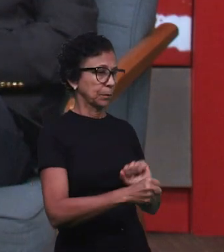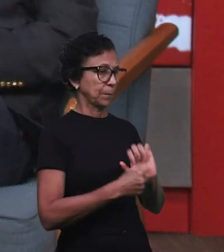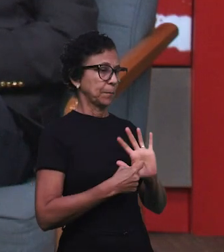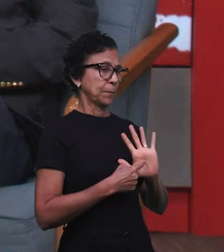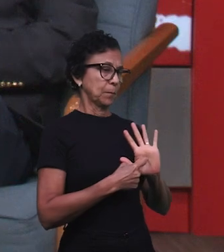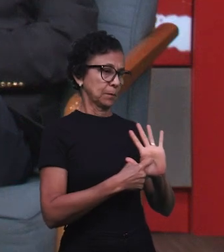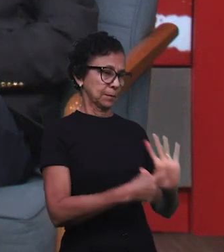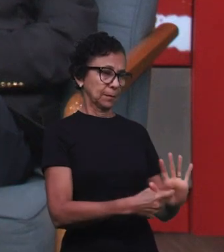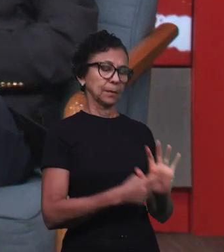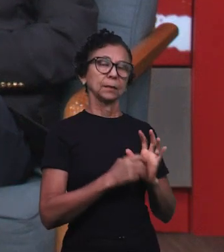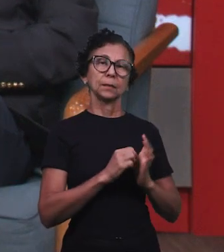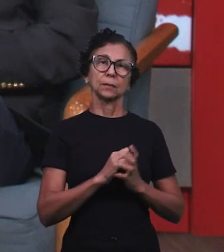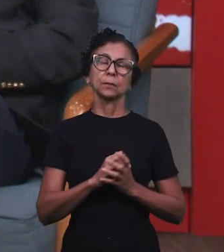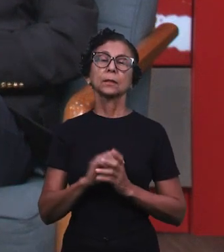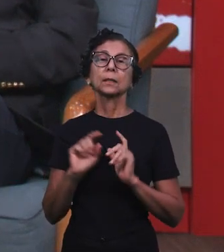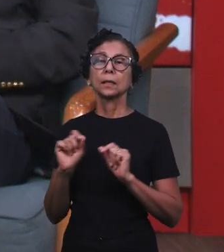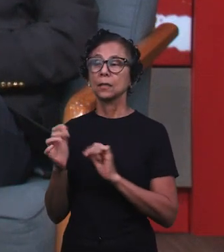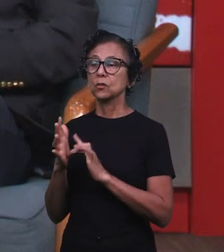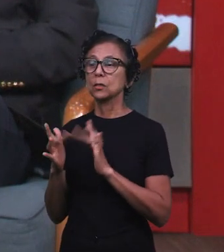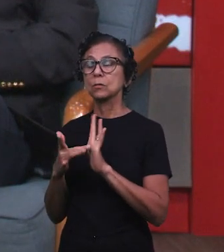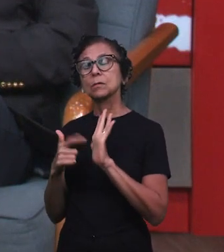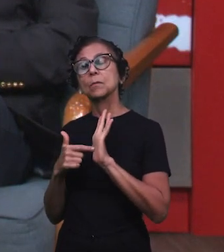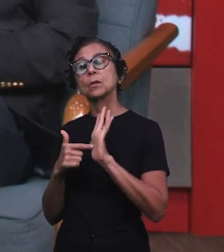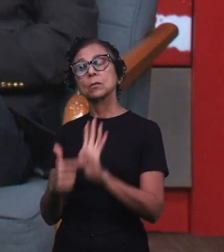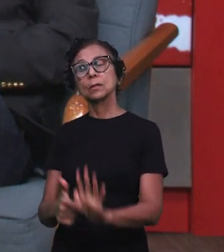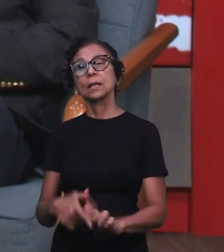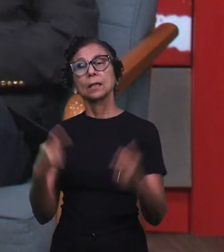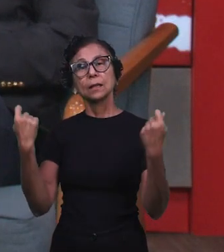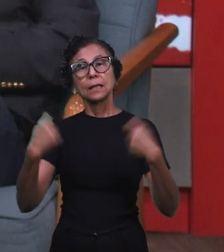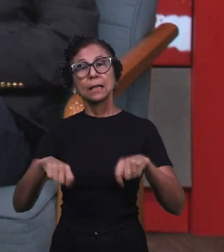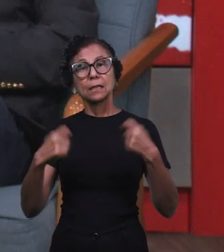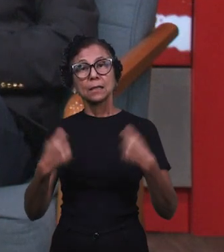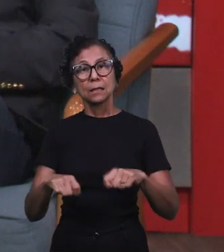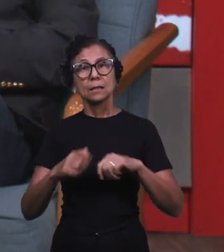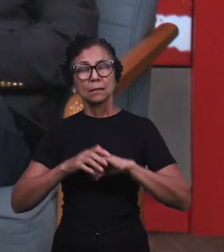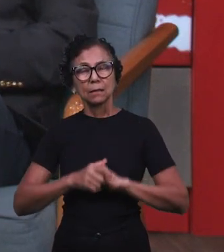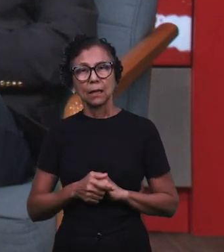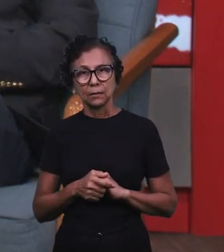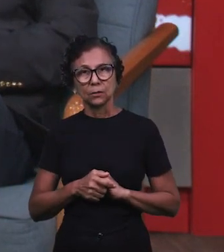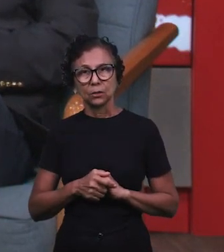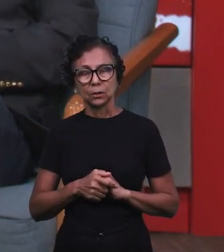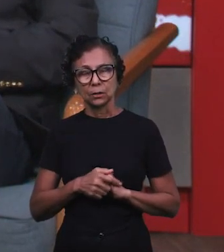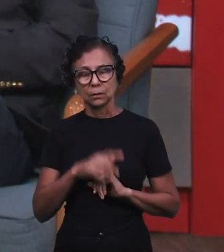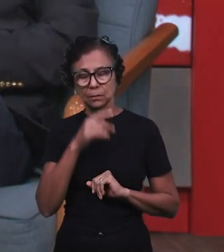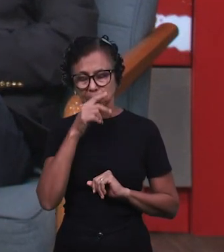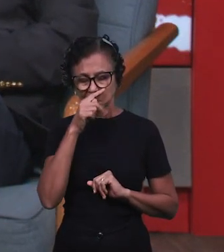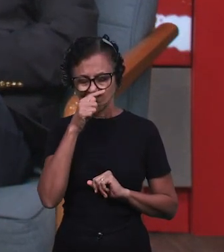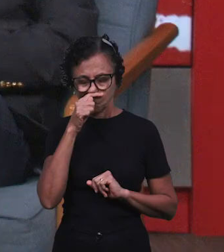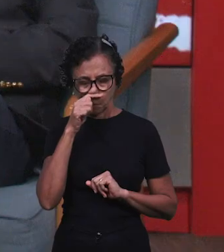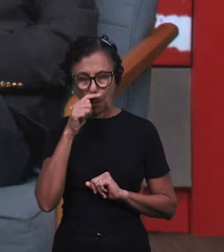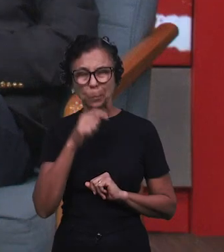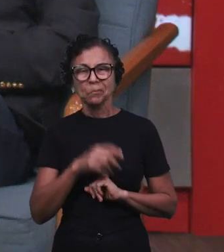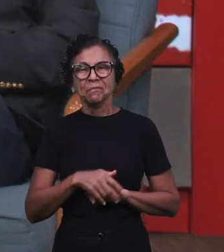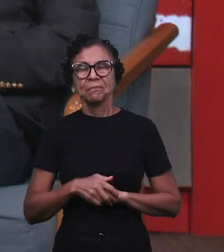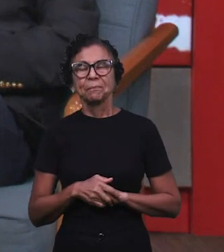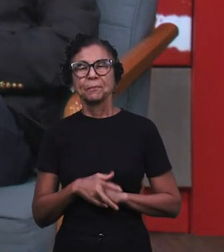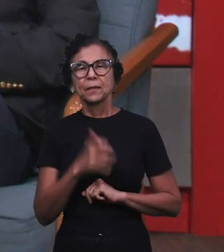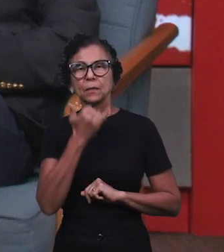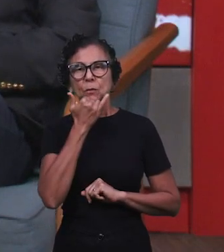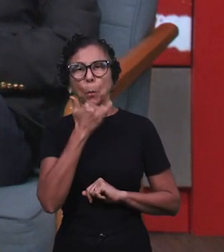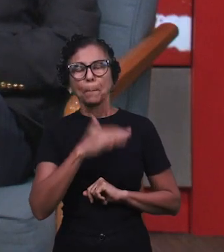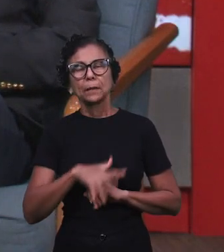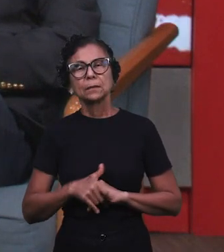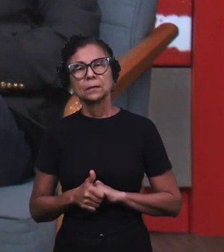a necessidade do homem ouvir. Mas aqui, profeticamente, ouvir o quê? O